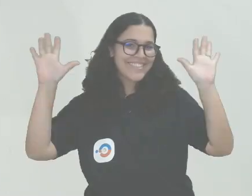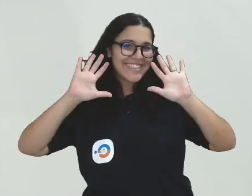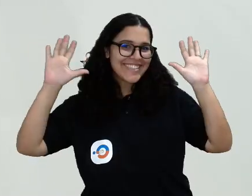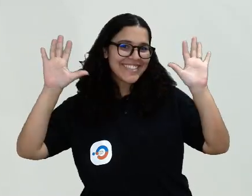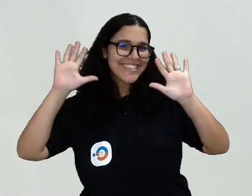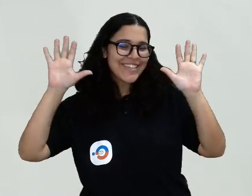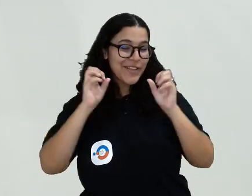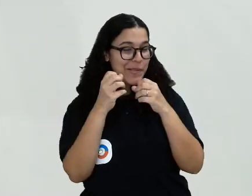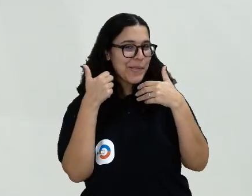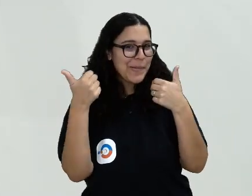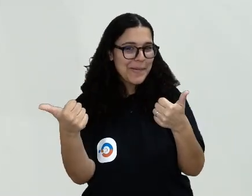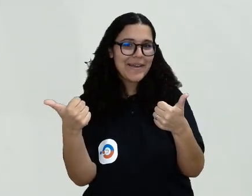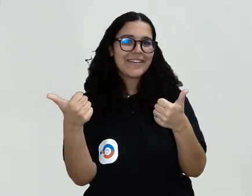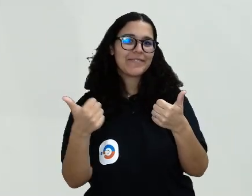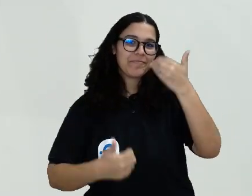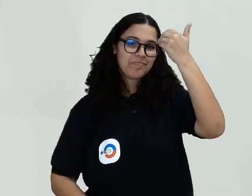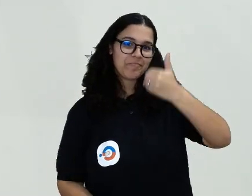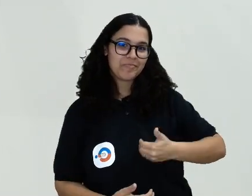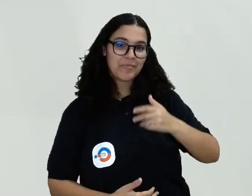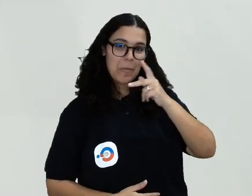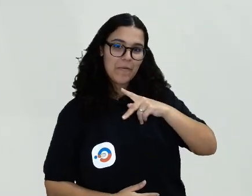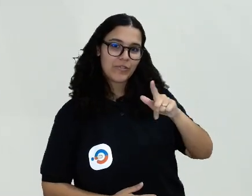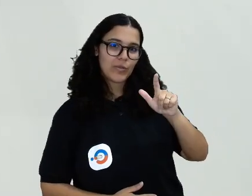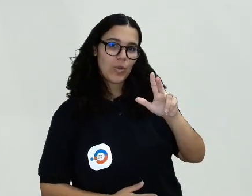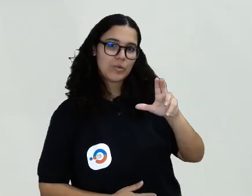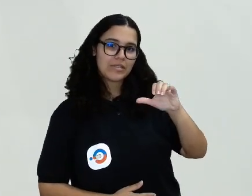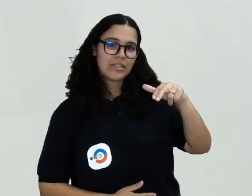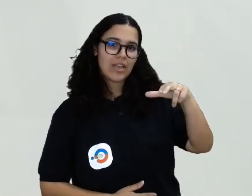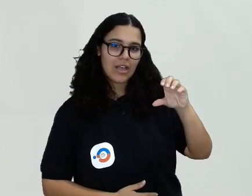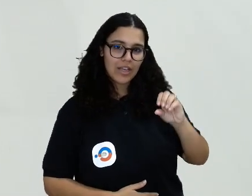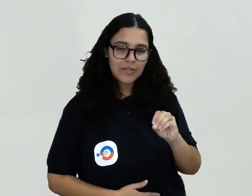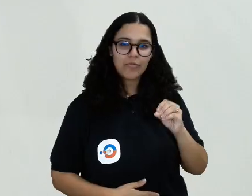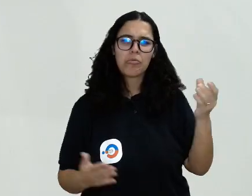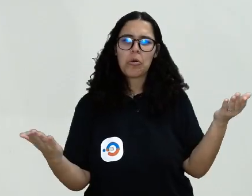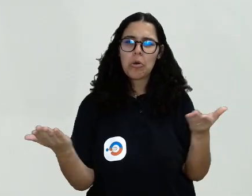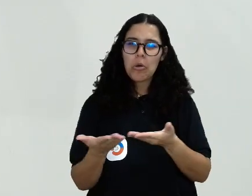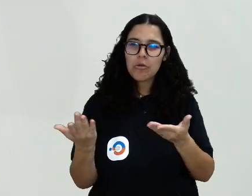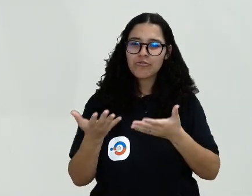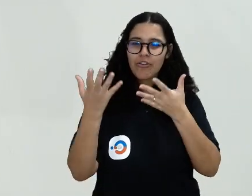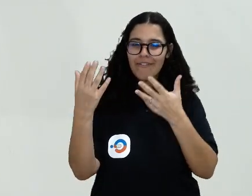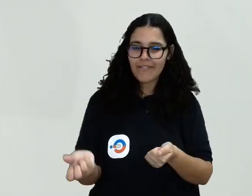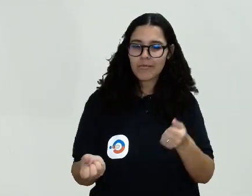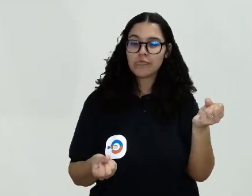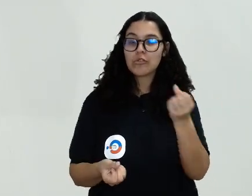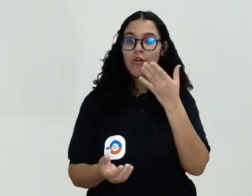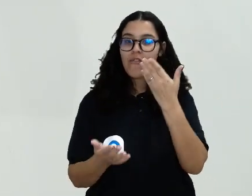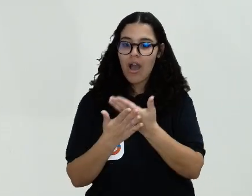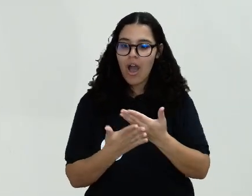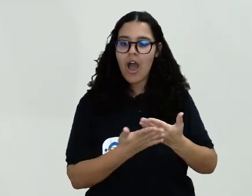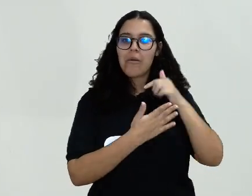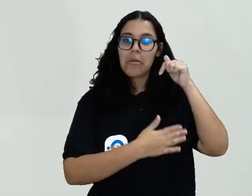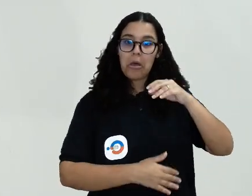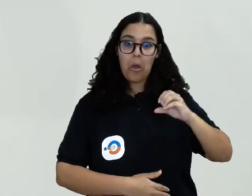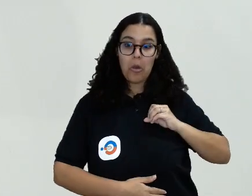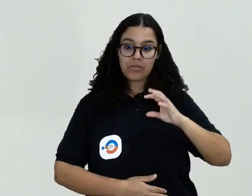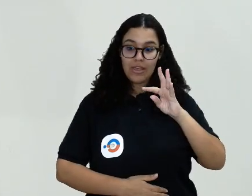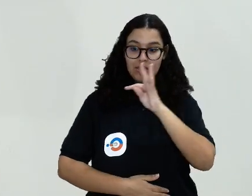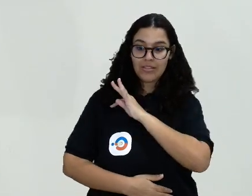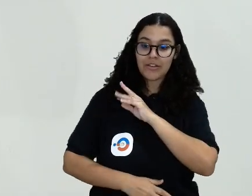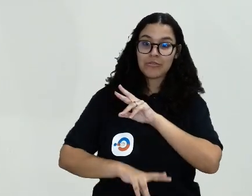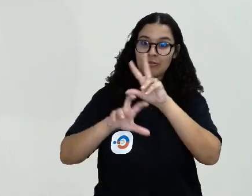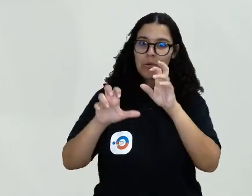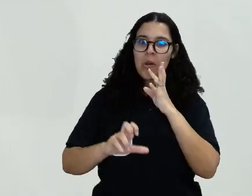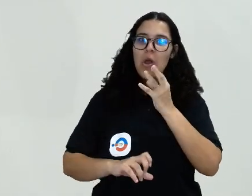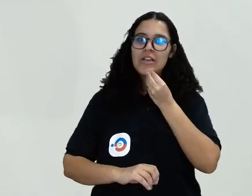Olá pessoal, tudo bom com vocês? Eu sou o professor Luciano Júnior. Nós vamos para mais uma aula do OndaTech, Conhecimentos